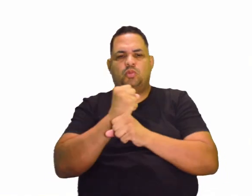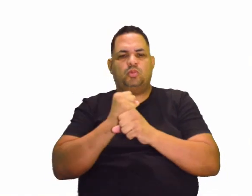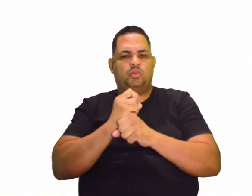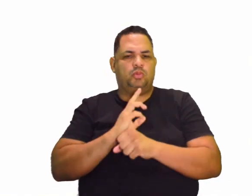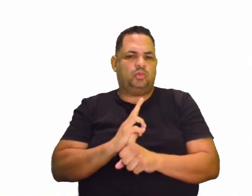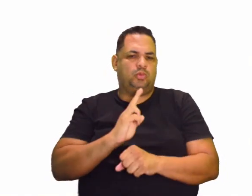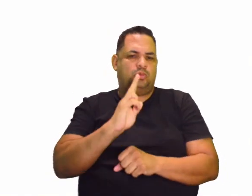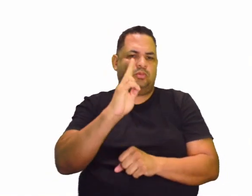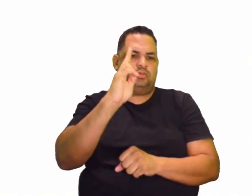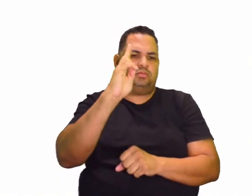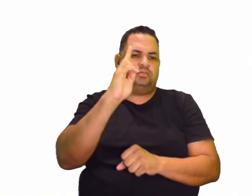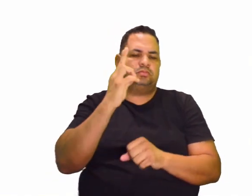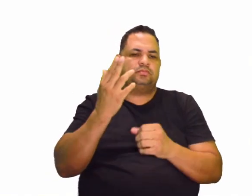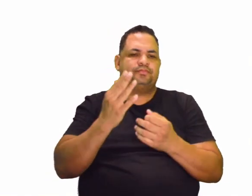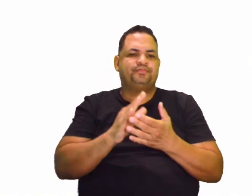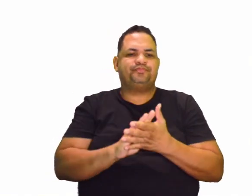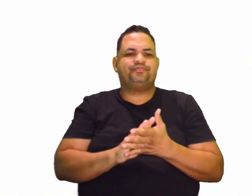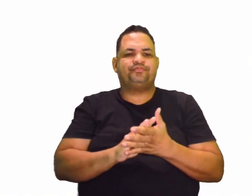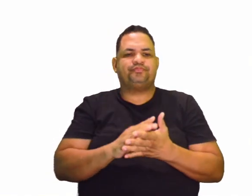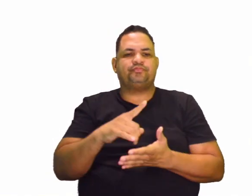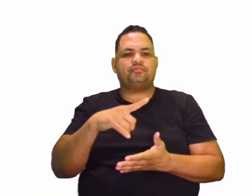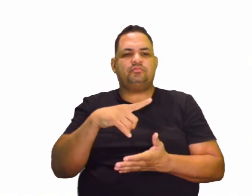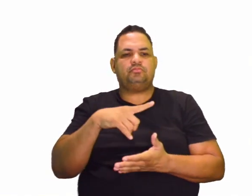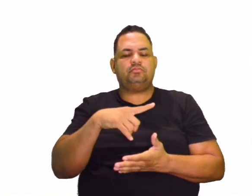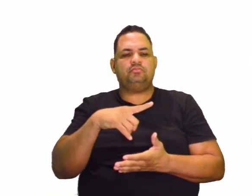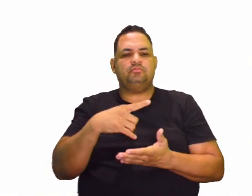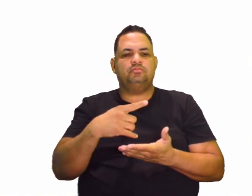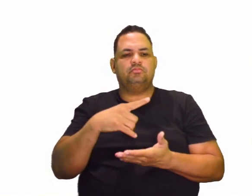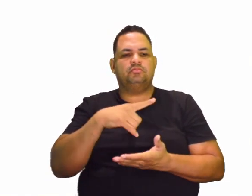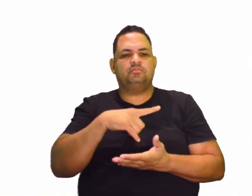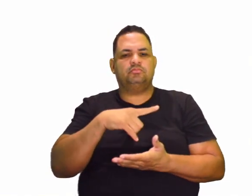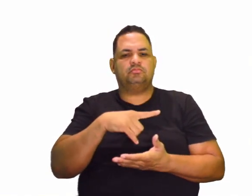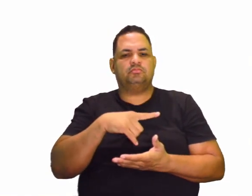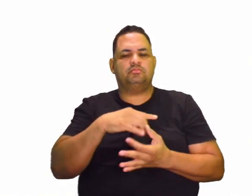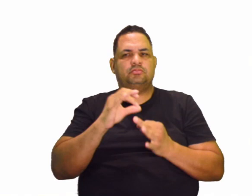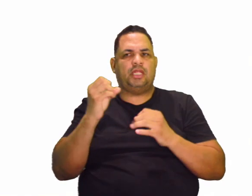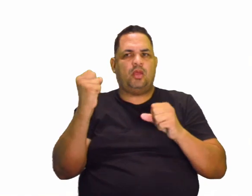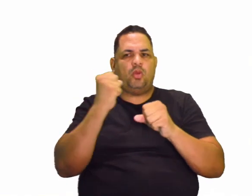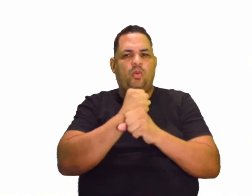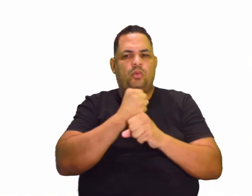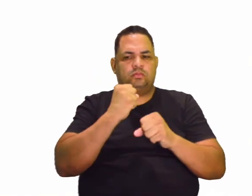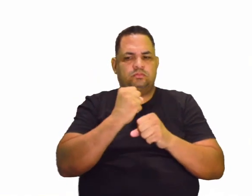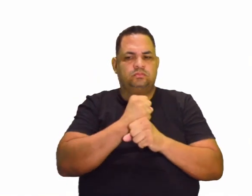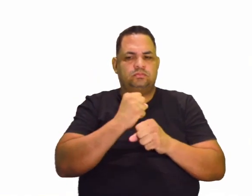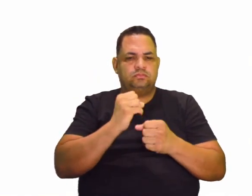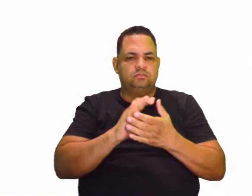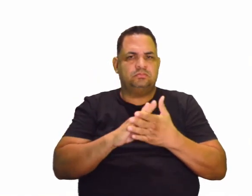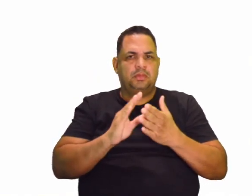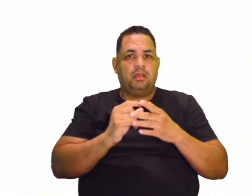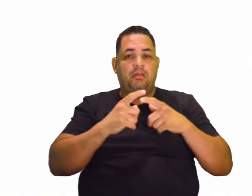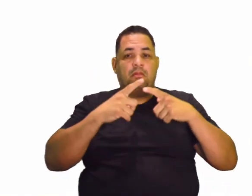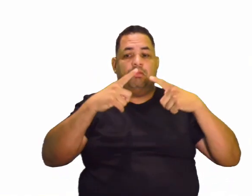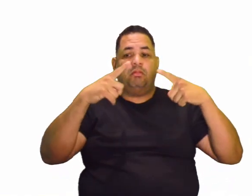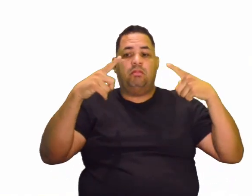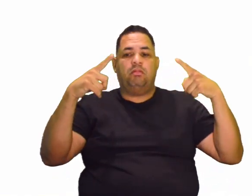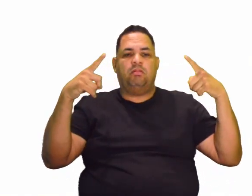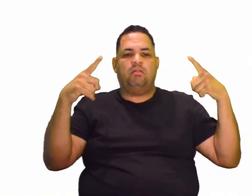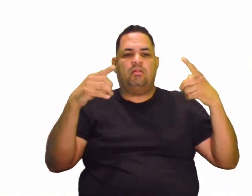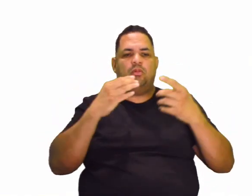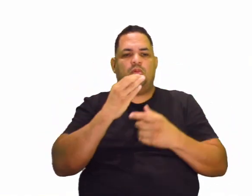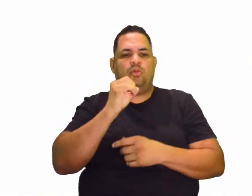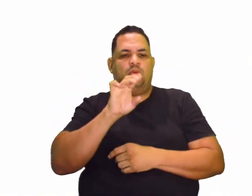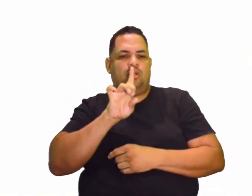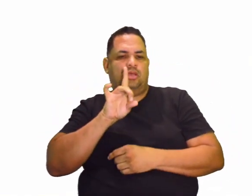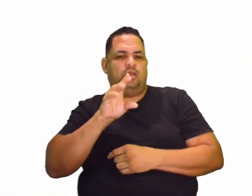perpetuaram aí, mesmo com o tempo. Então, são construções grandiosas. Os oráculos eram os